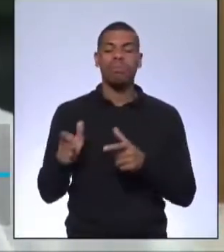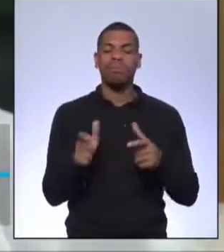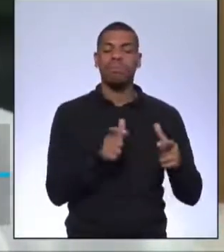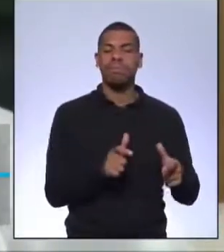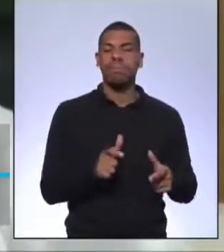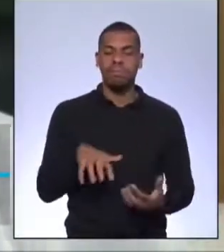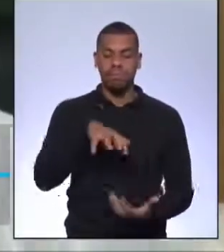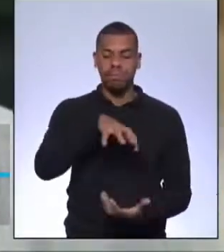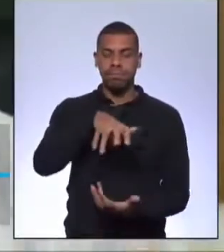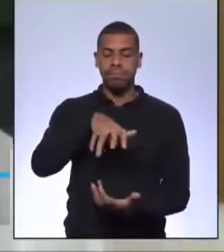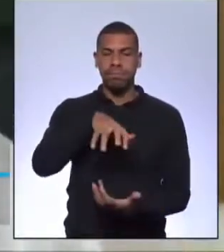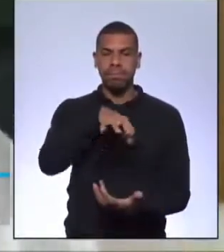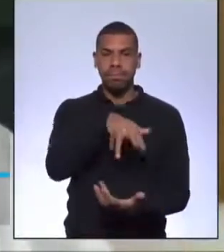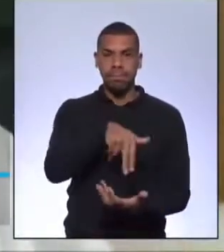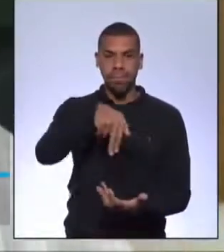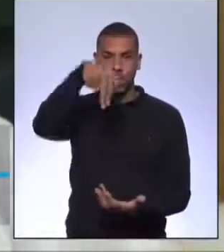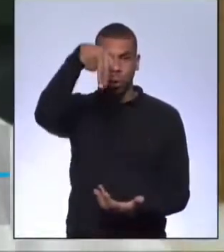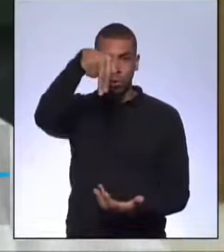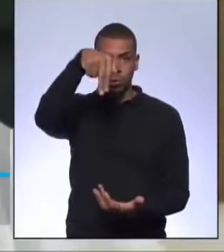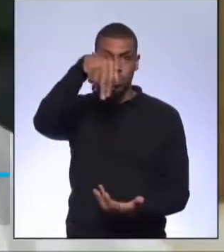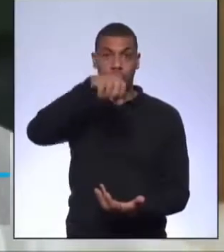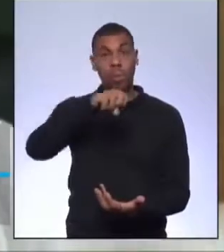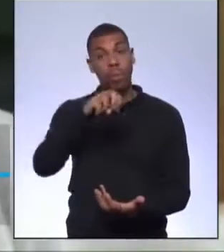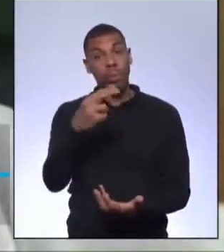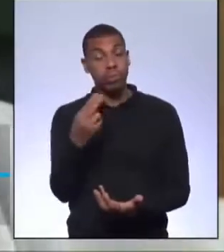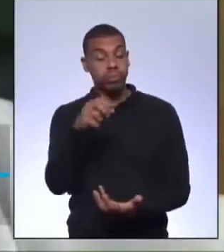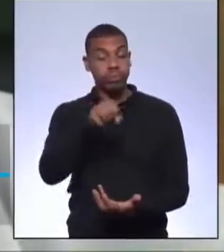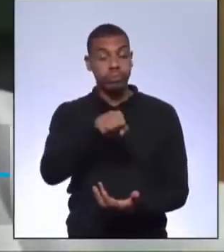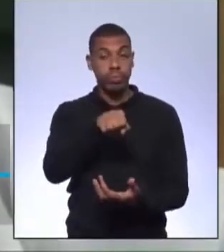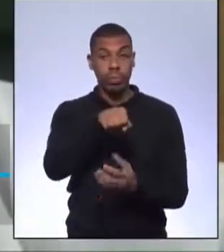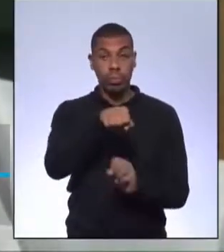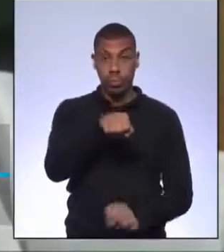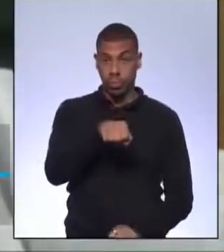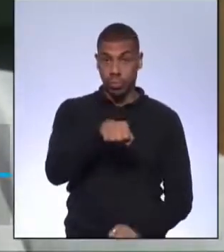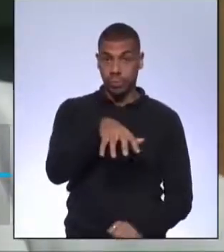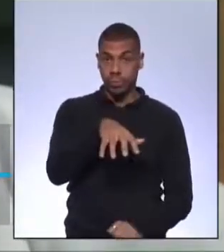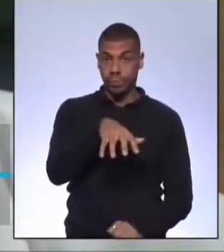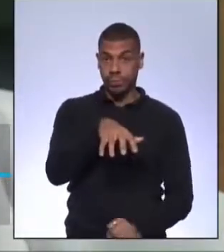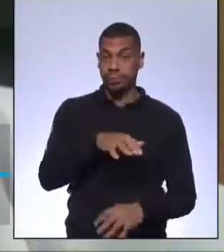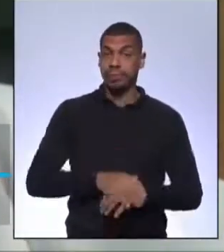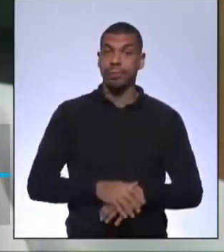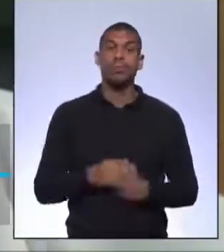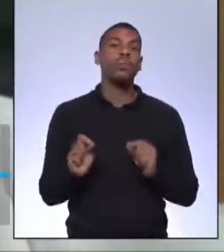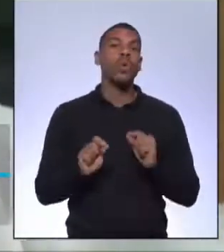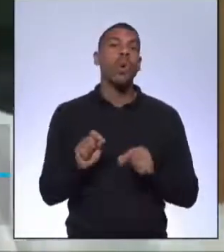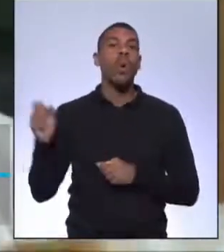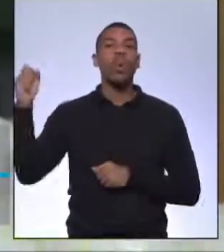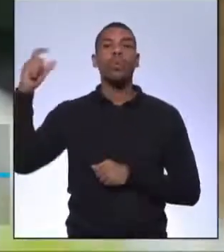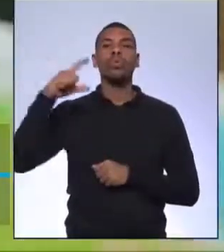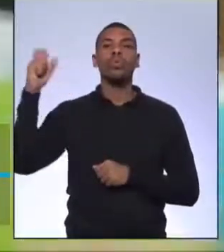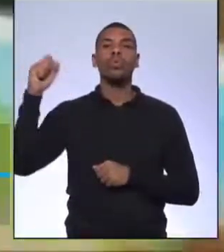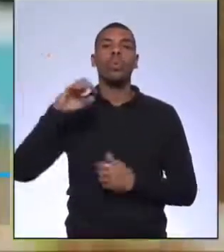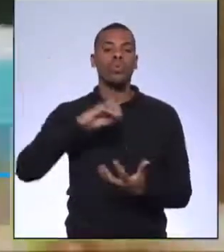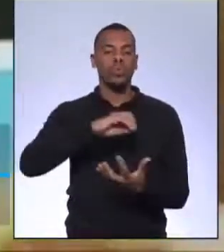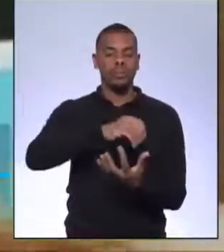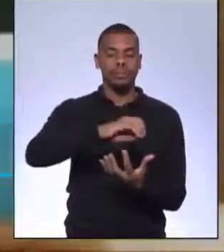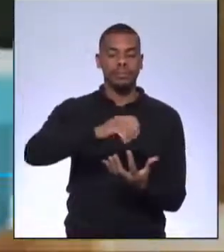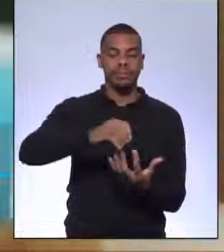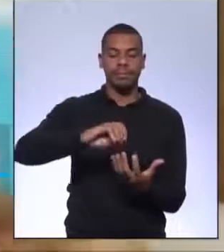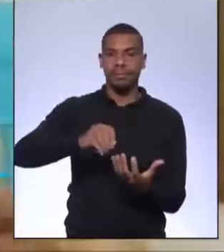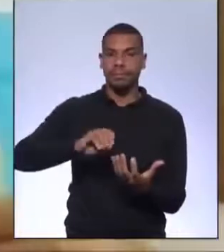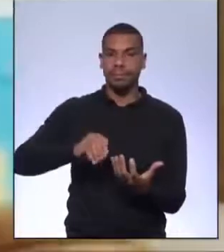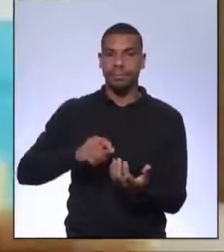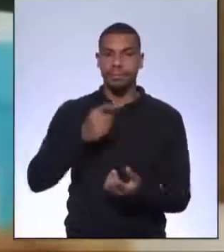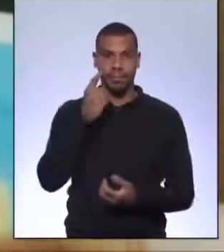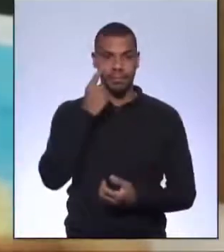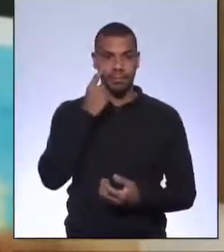no planeta, à incidência de raios solares, tá bom? E à posição no continente também. Então, aqui,